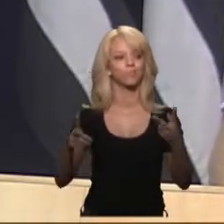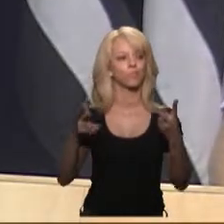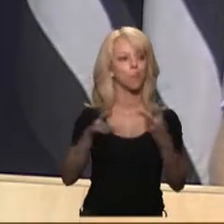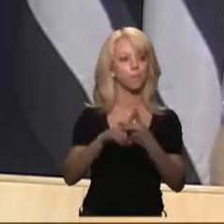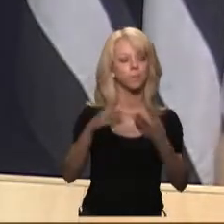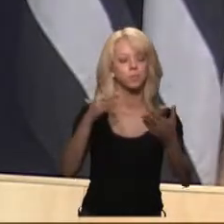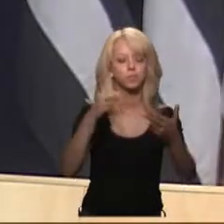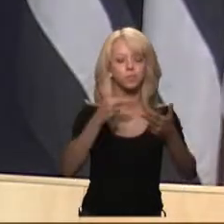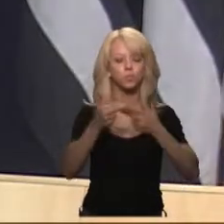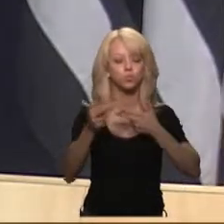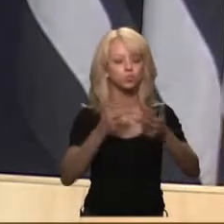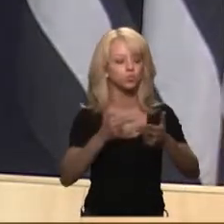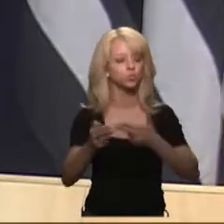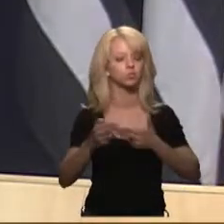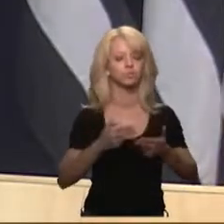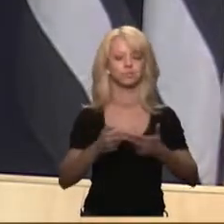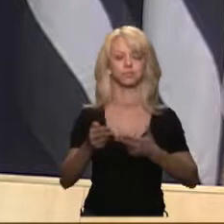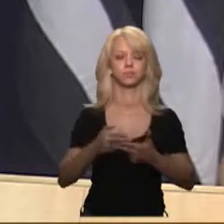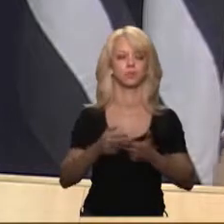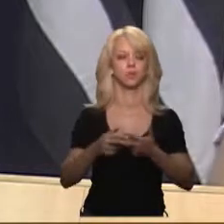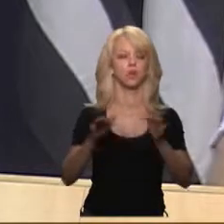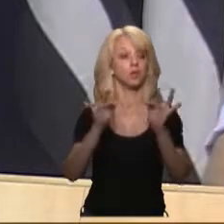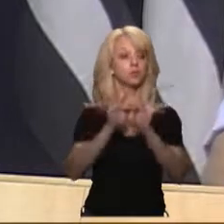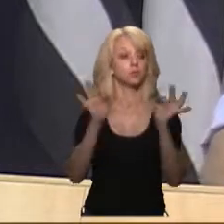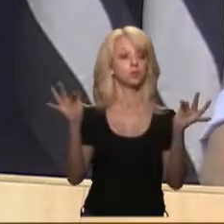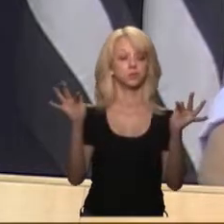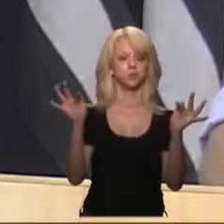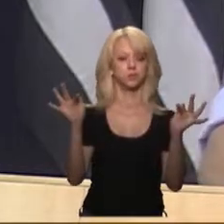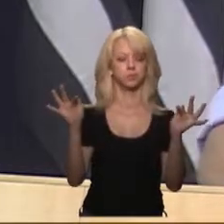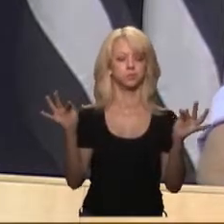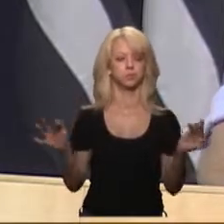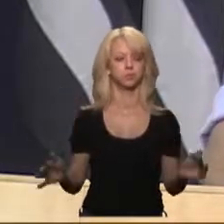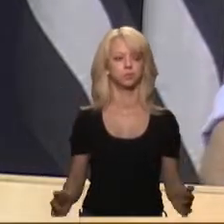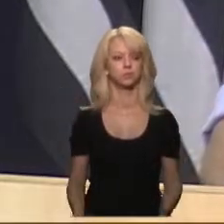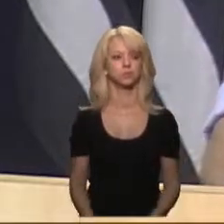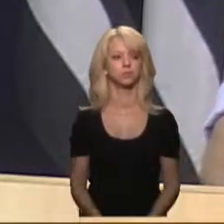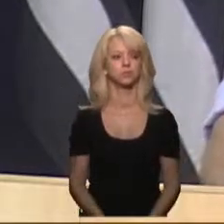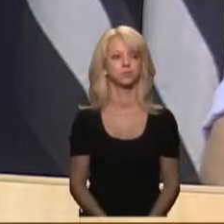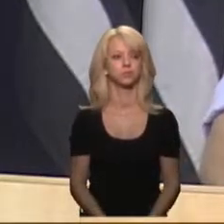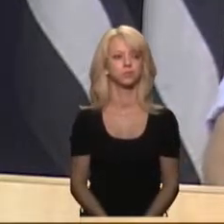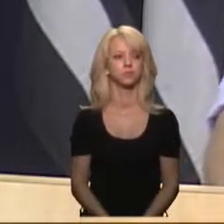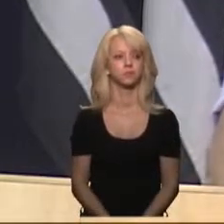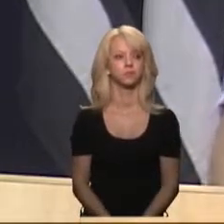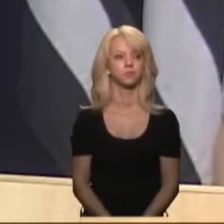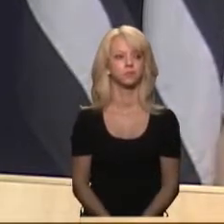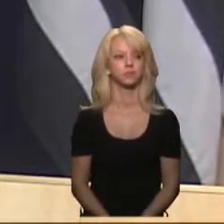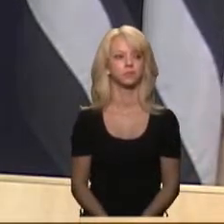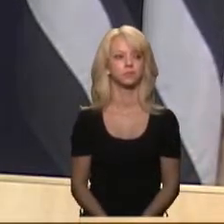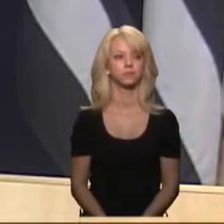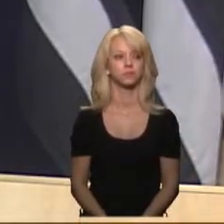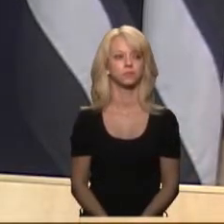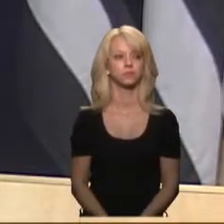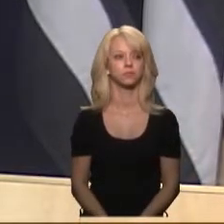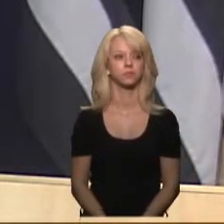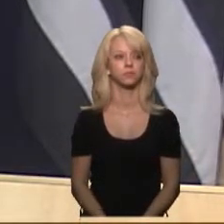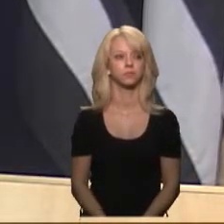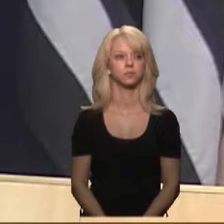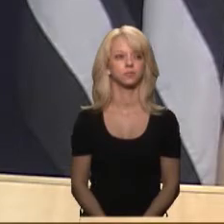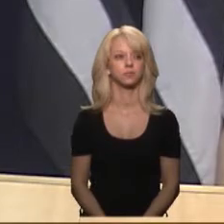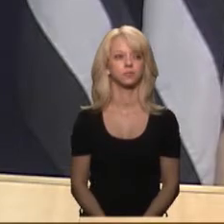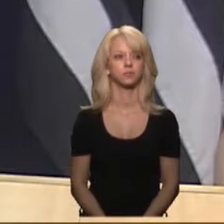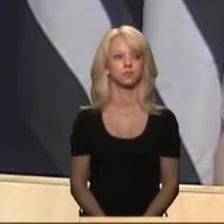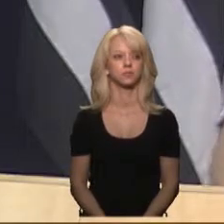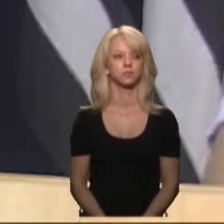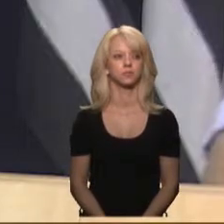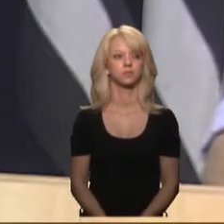complicadas. Da mais simples que poderia, de repente, ser resolvida na questão do diálogo, acaba não sendo isso.